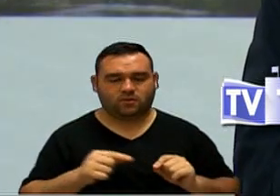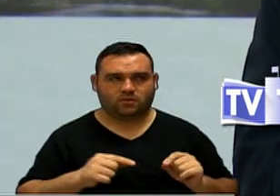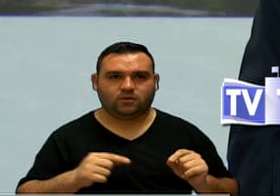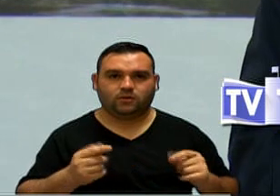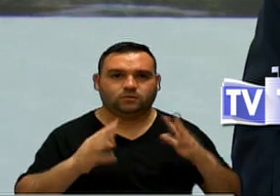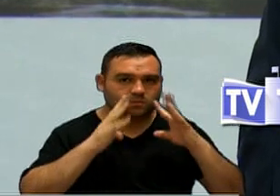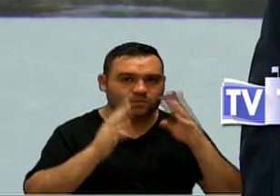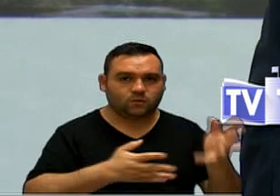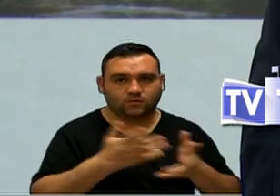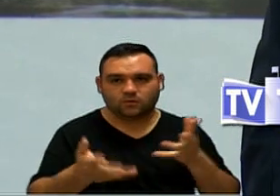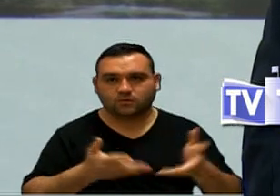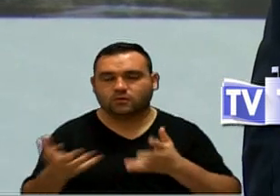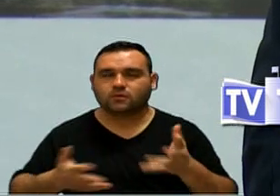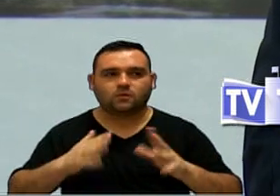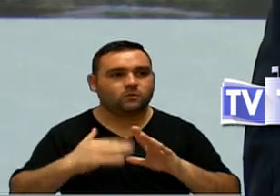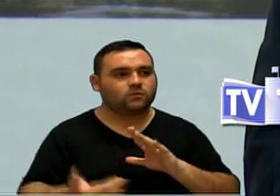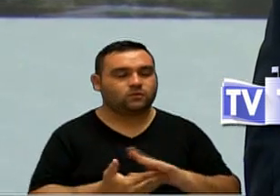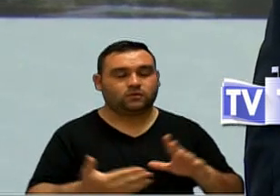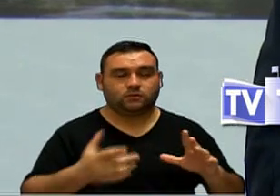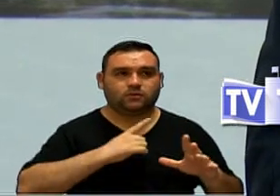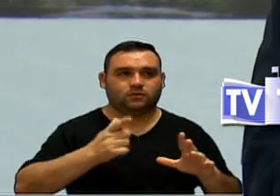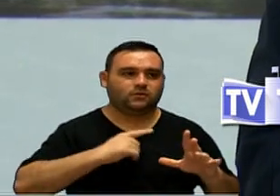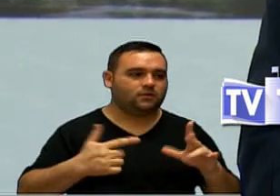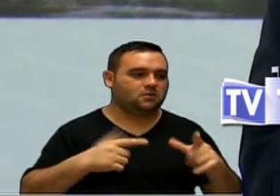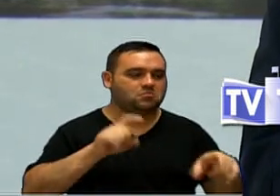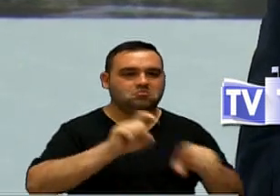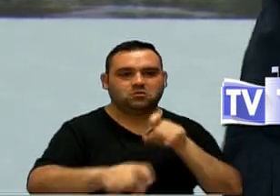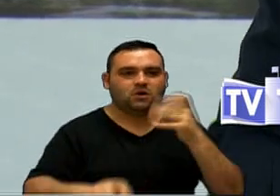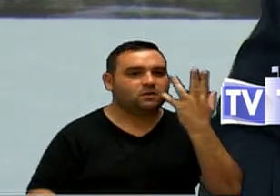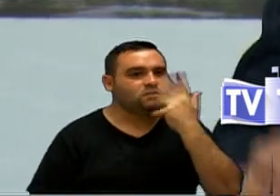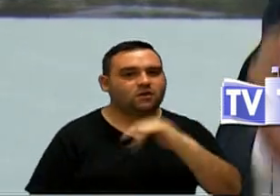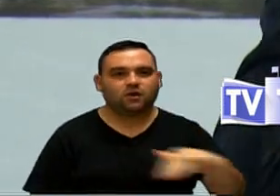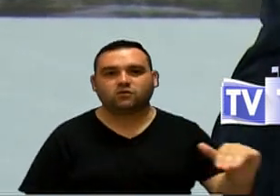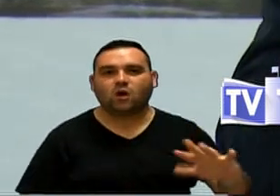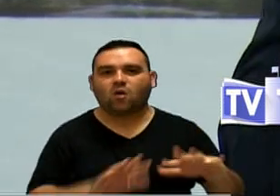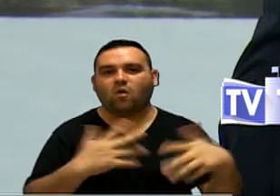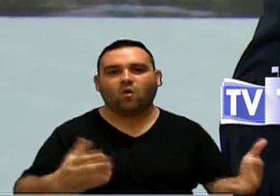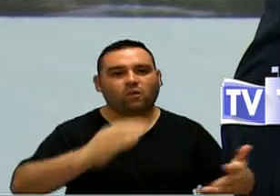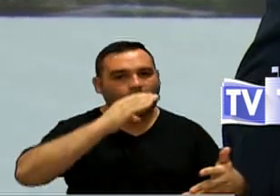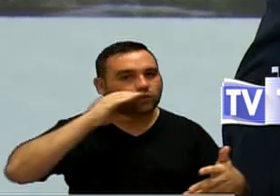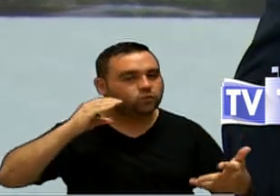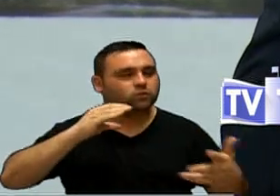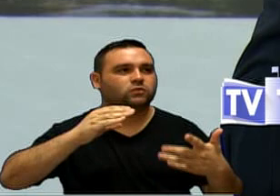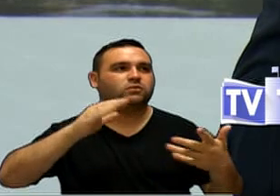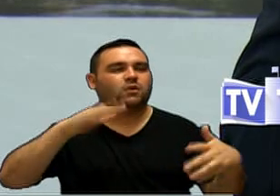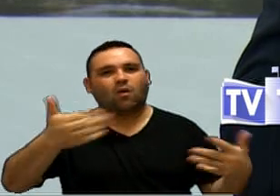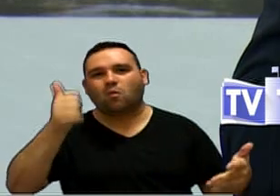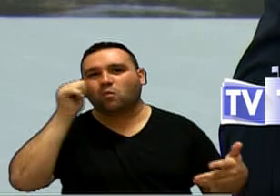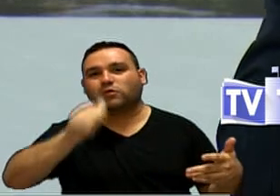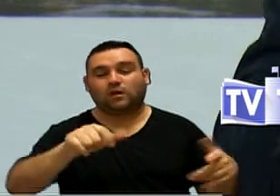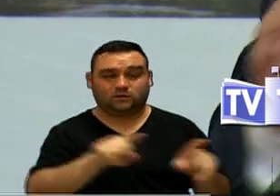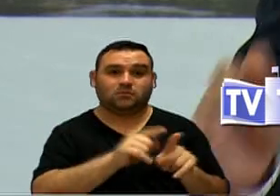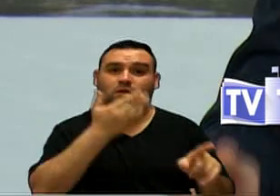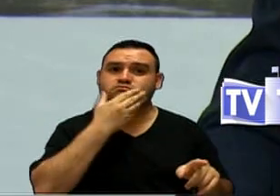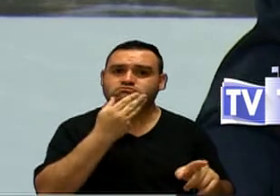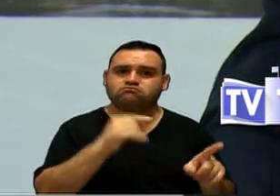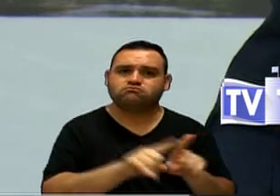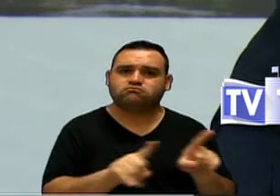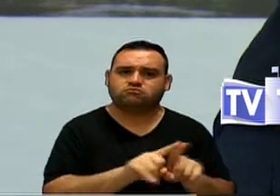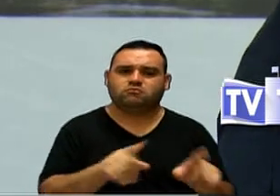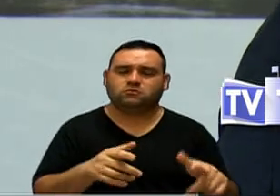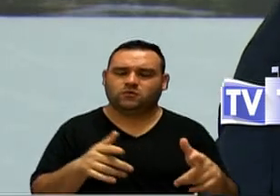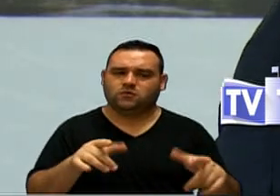ao atendimento a vítimas de crimes sexuais, sejam crianças ou adultas, mulheres e até meninos, né,